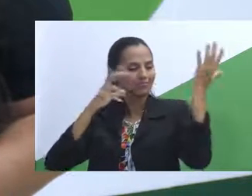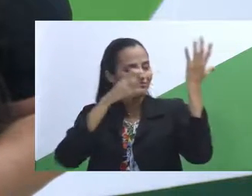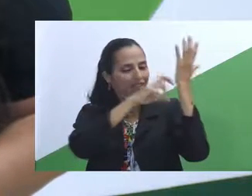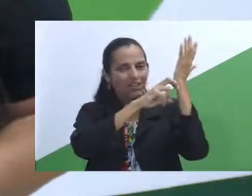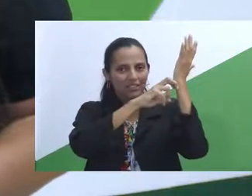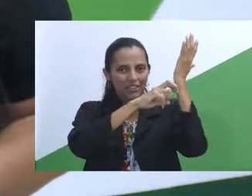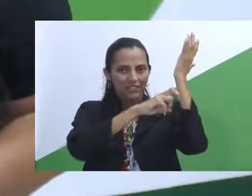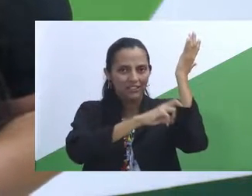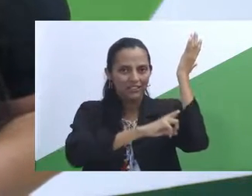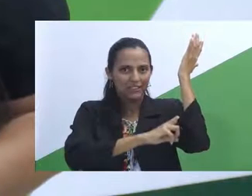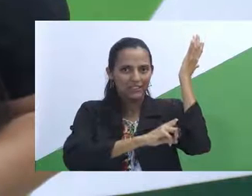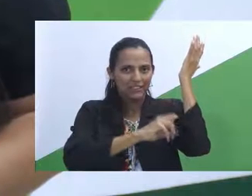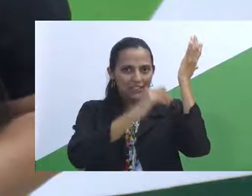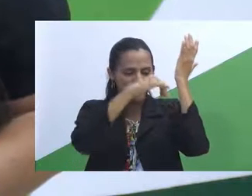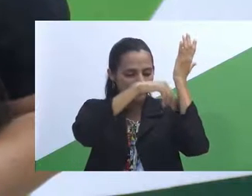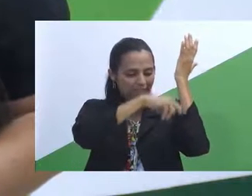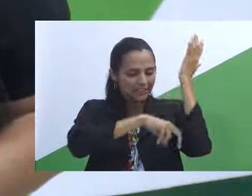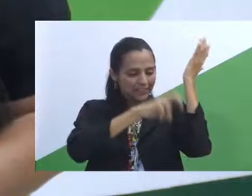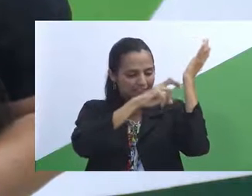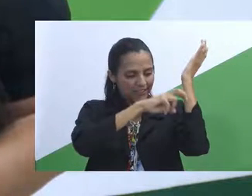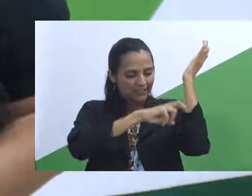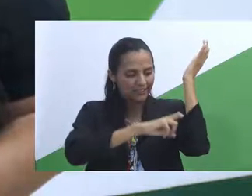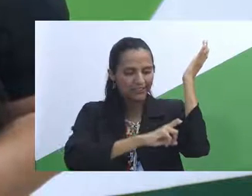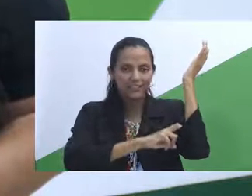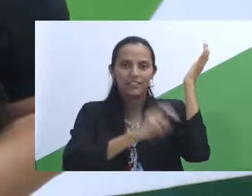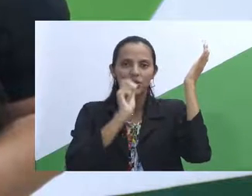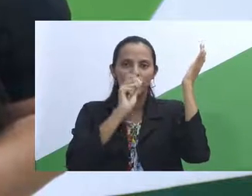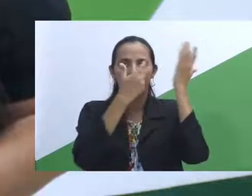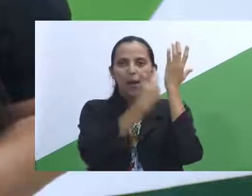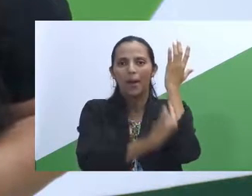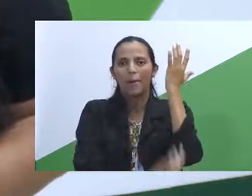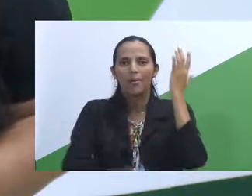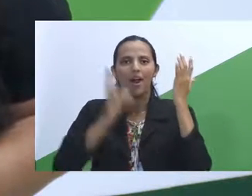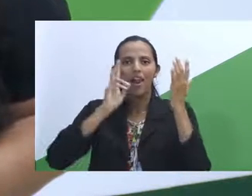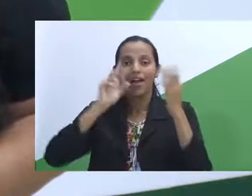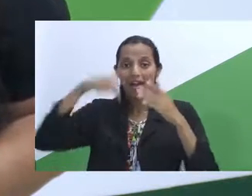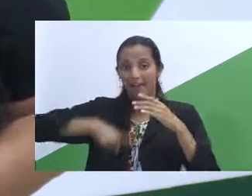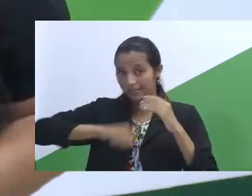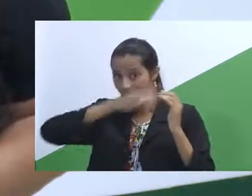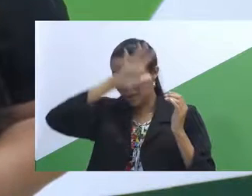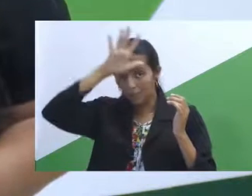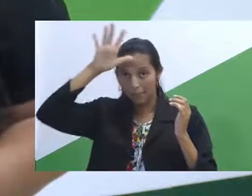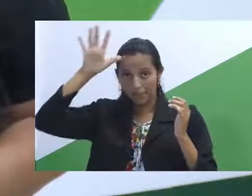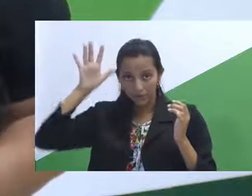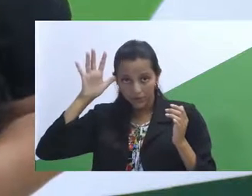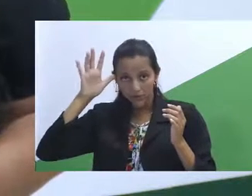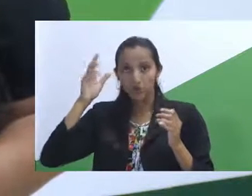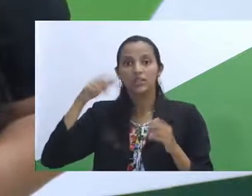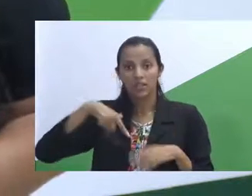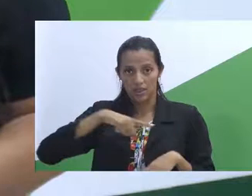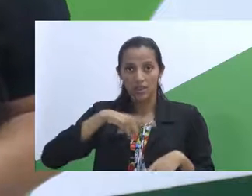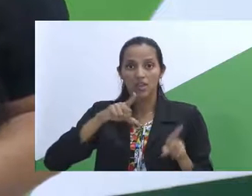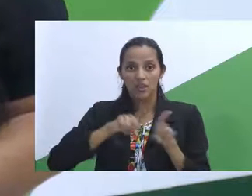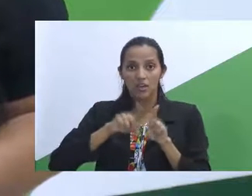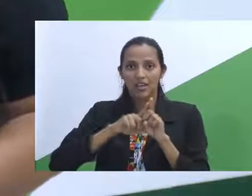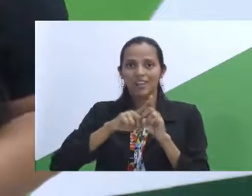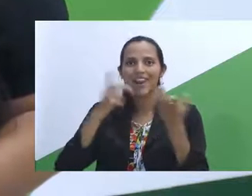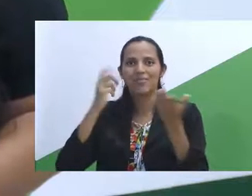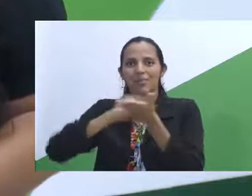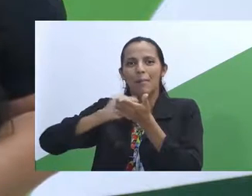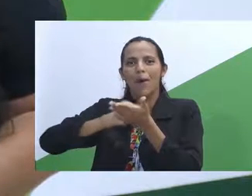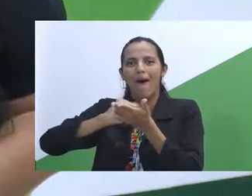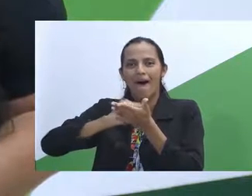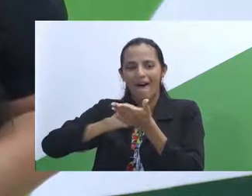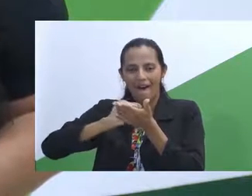para a guerra. Então, inclusive, aqui, né, no nosso Amazonas, o que a gente vai ver? A Batalha da Borracha.